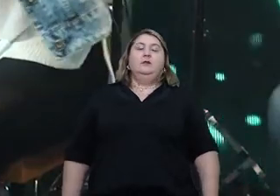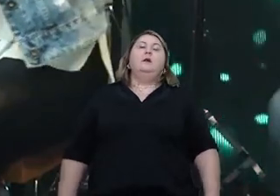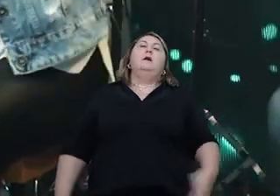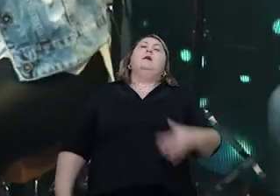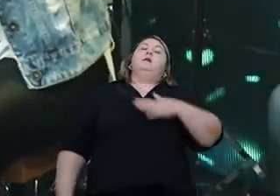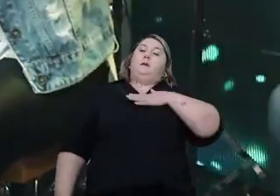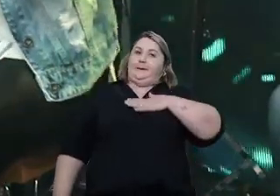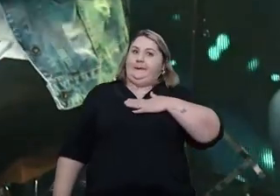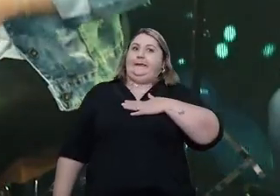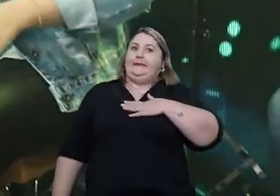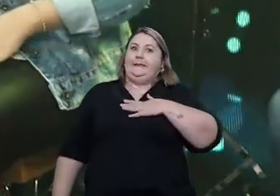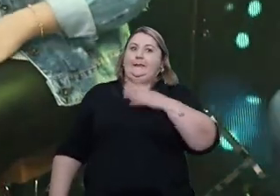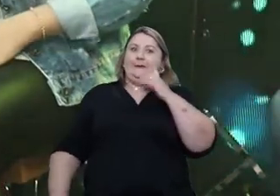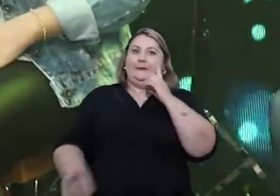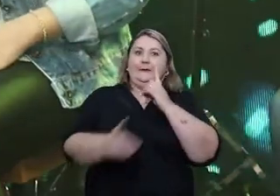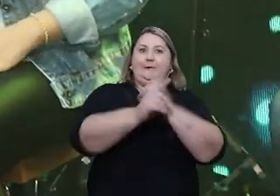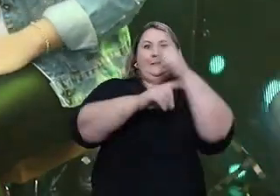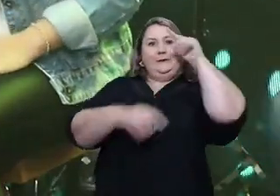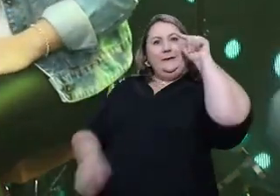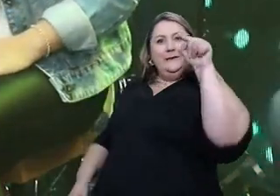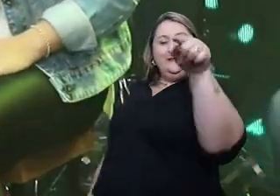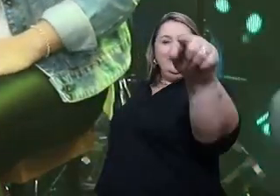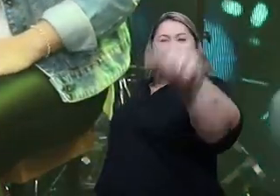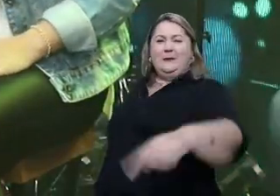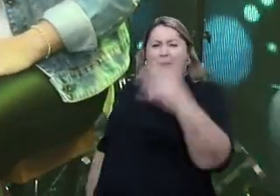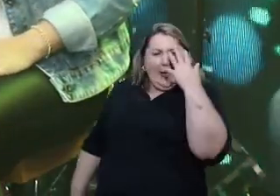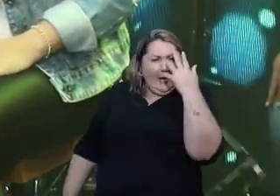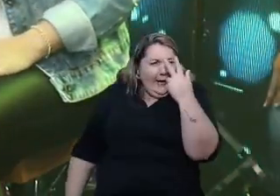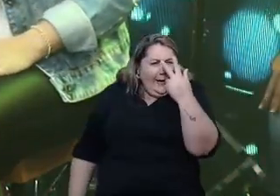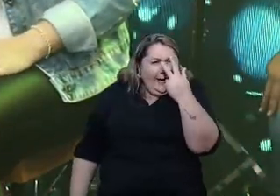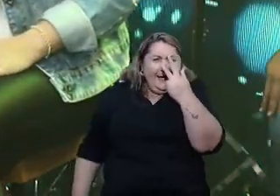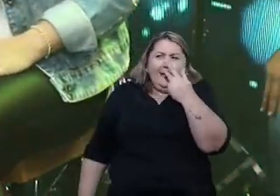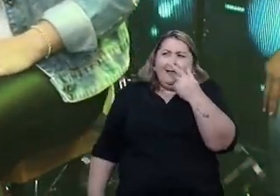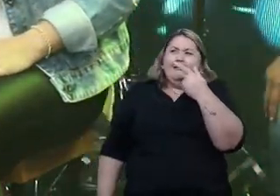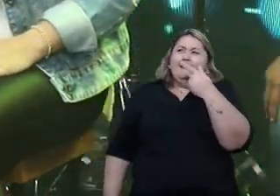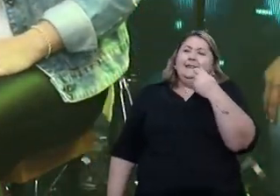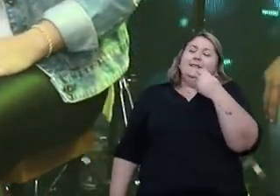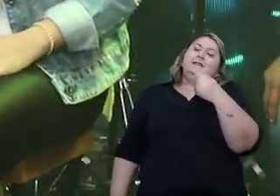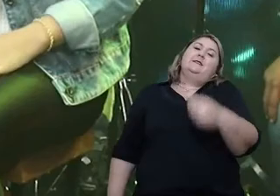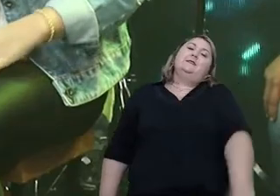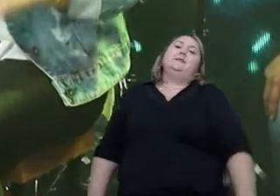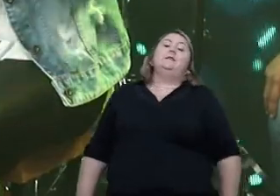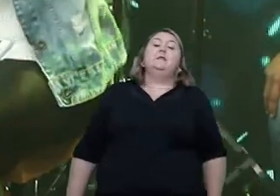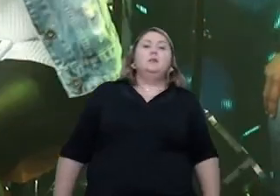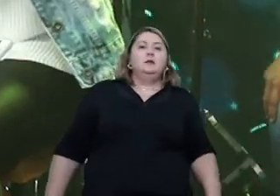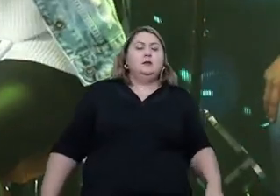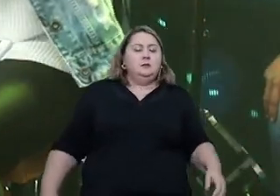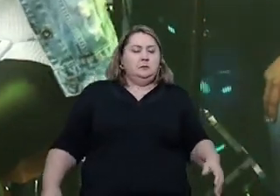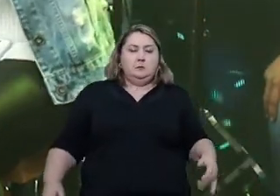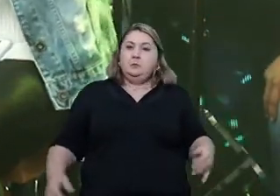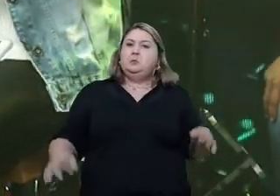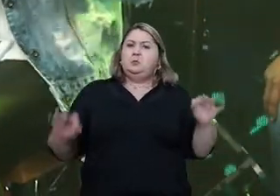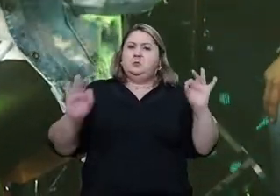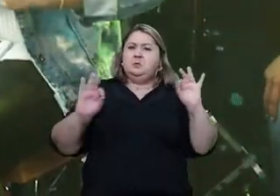Muito prazer em revelar. Você está bonita.